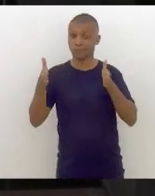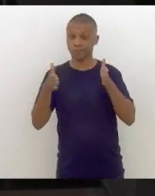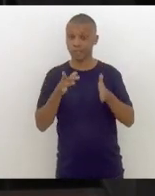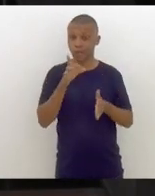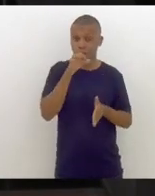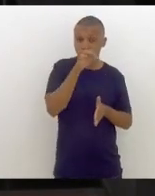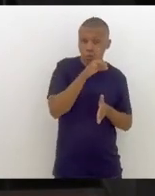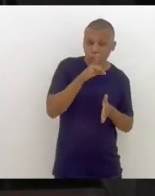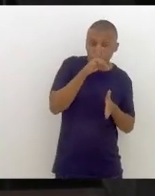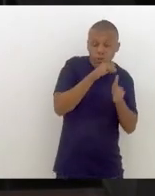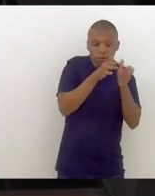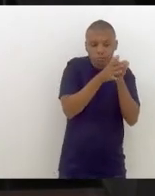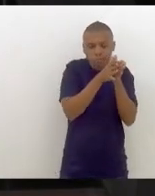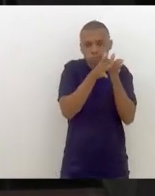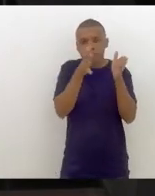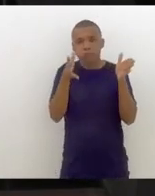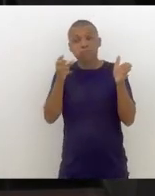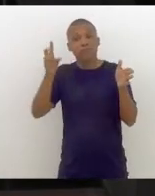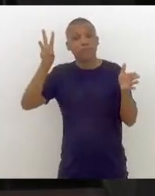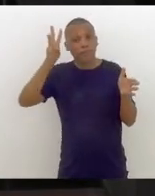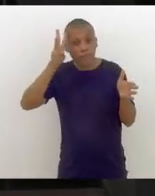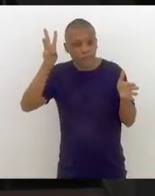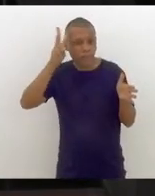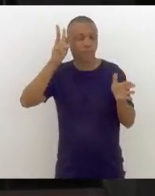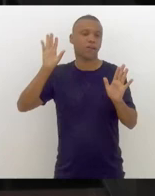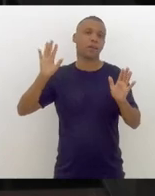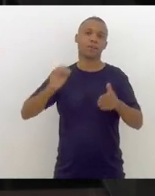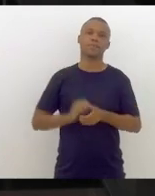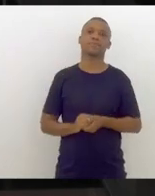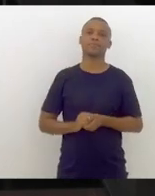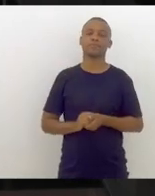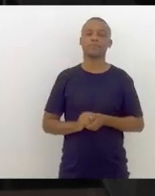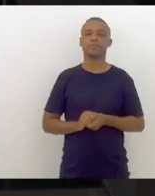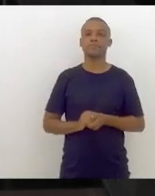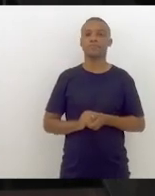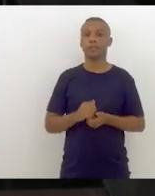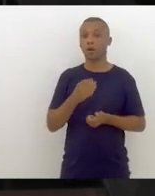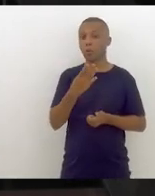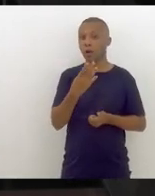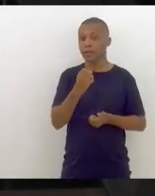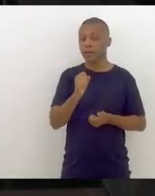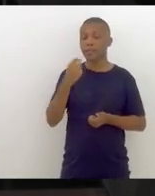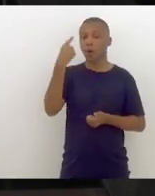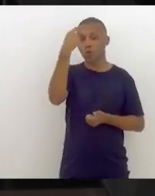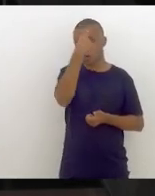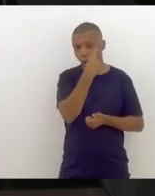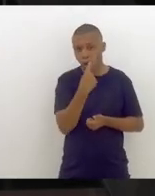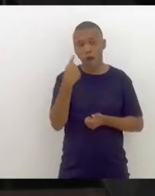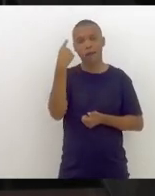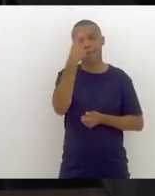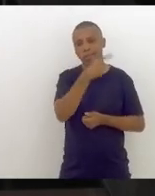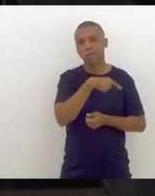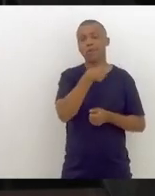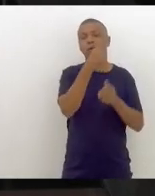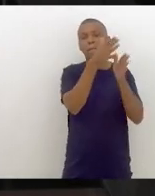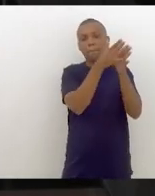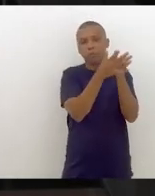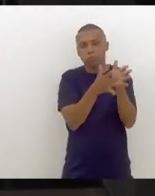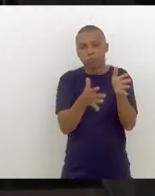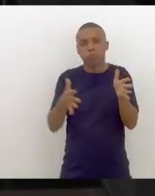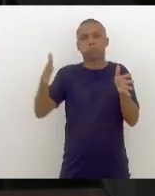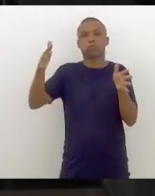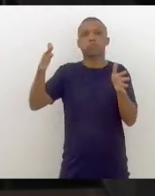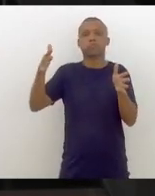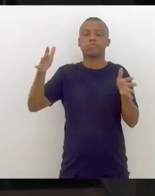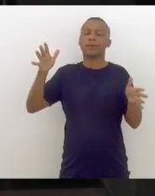terça-feira praticamente 48 horas se passaram e esta